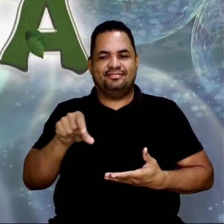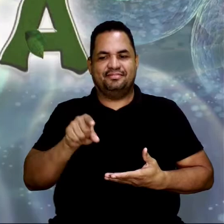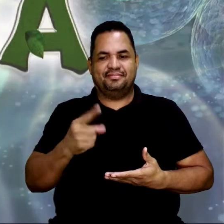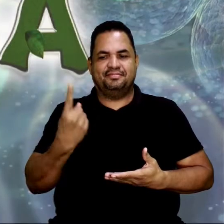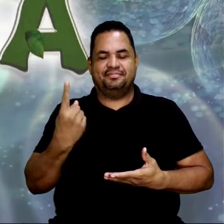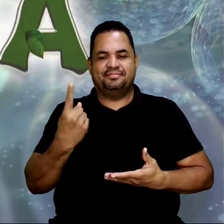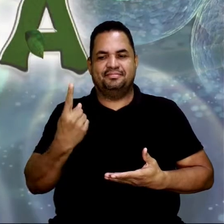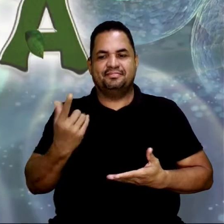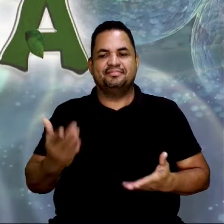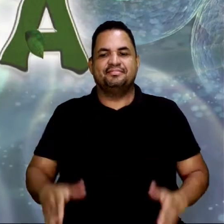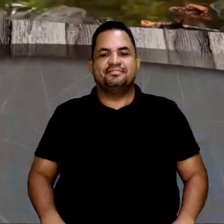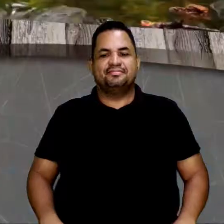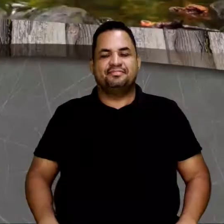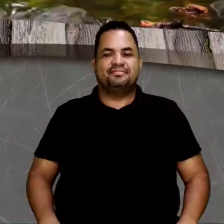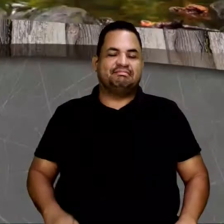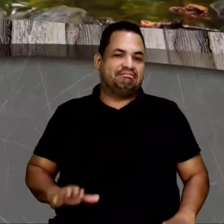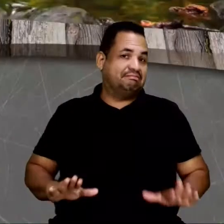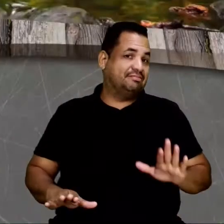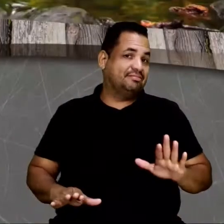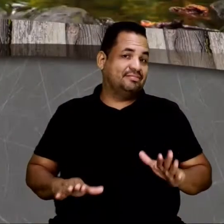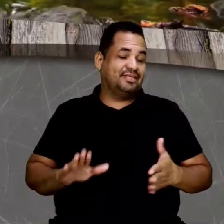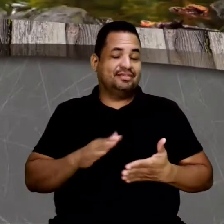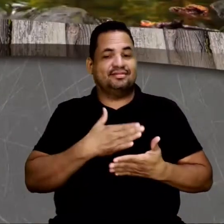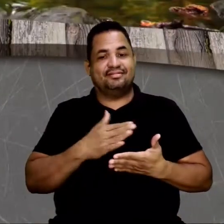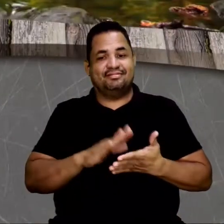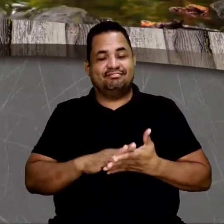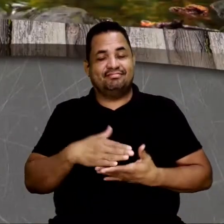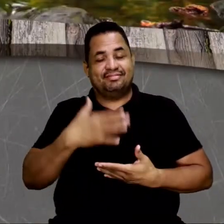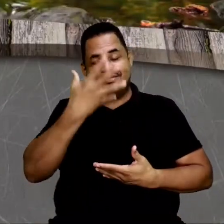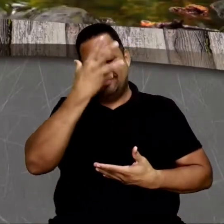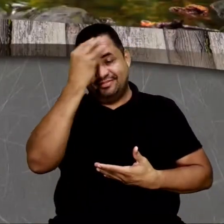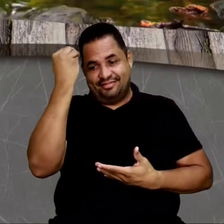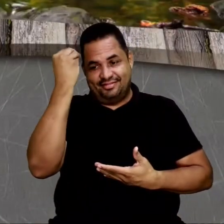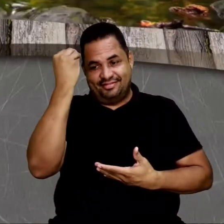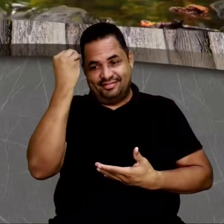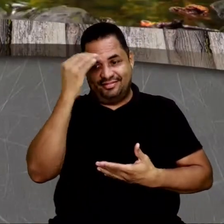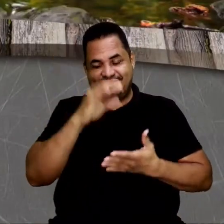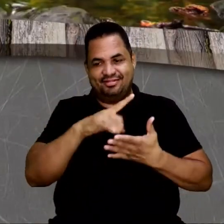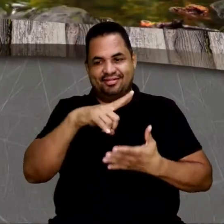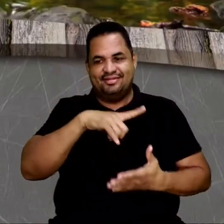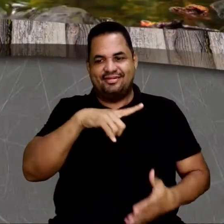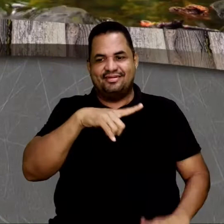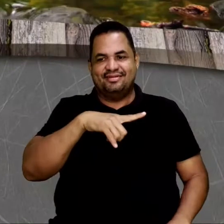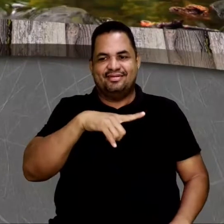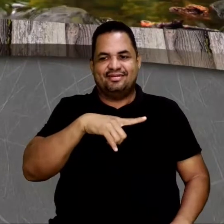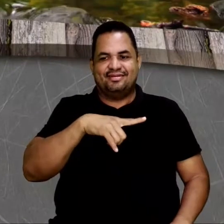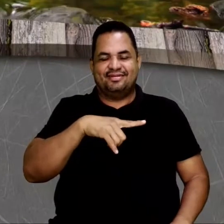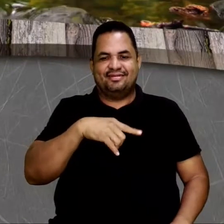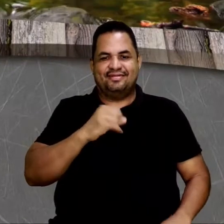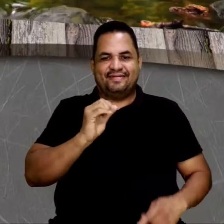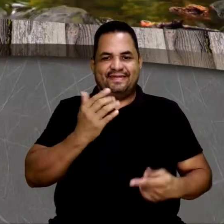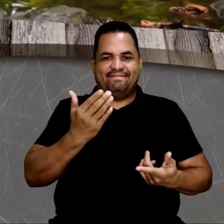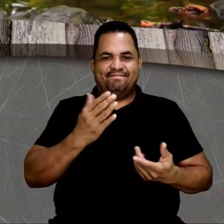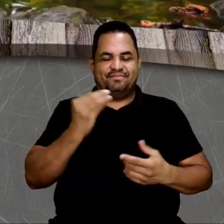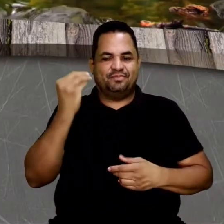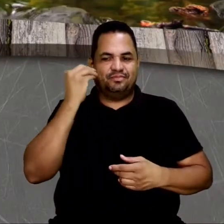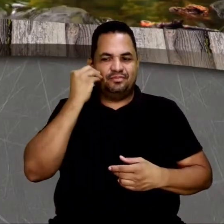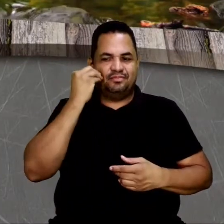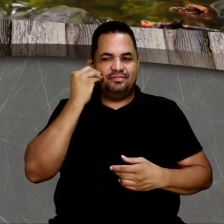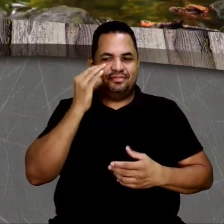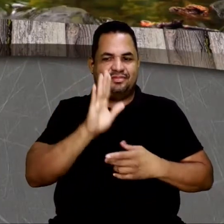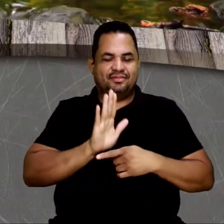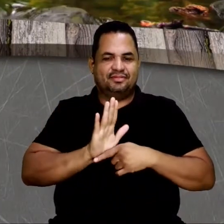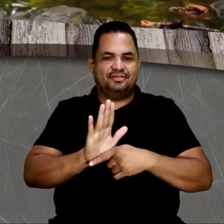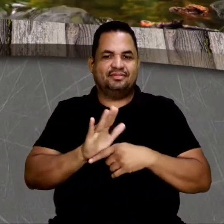39.1. De vez em quando dá um branco na prof. Não tem problema, não. Por isso que a gente tem aqui sempre as nossas assistências, né? Um beijo pra eles, porque são